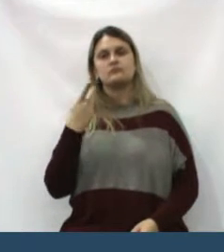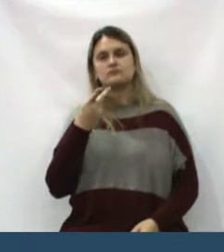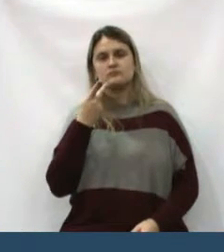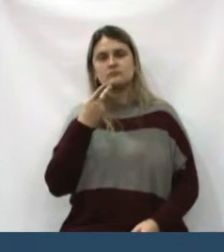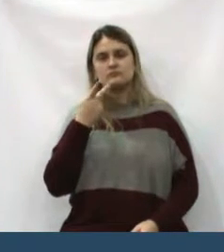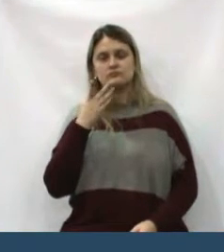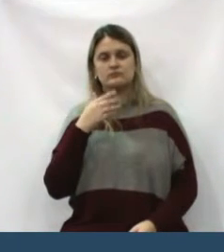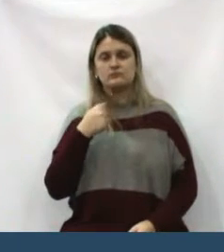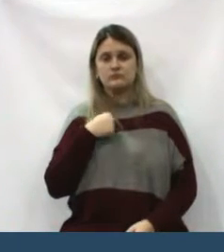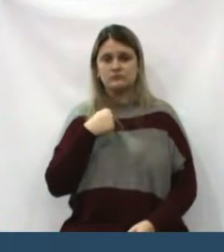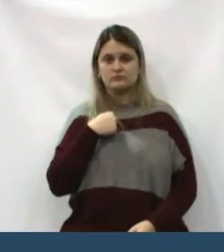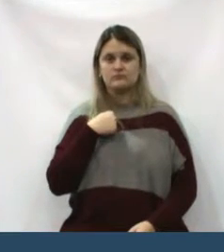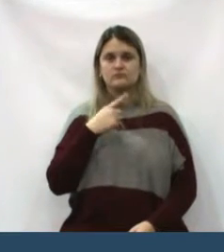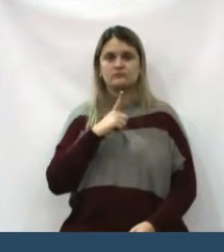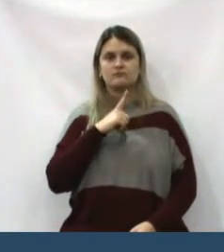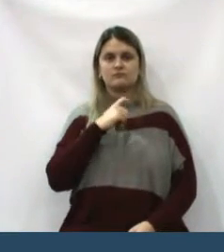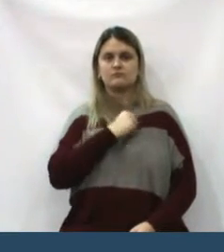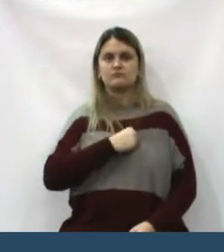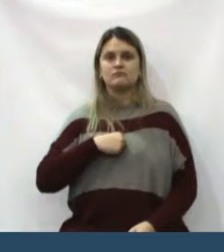qual